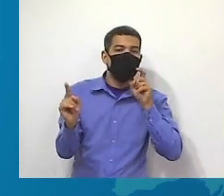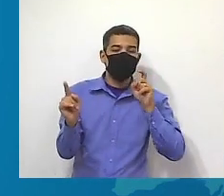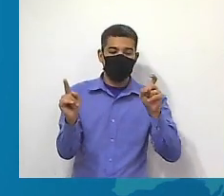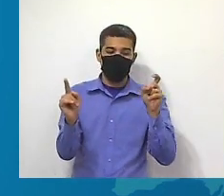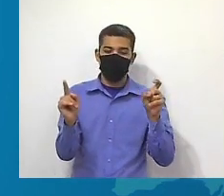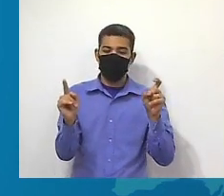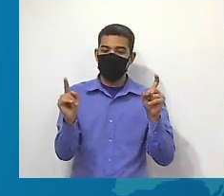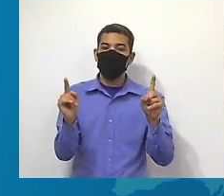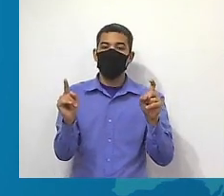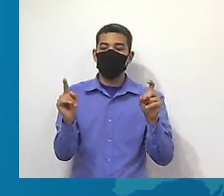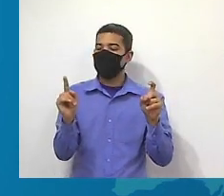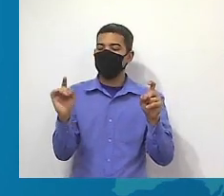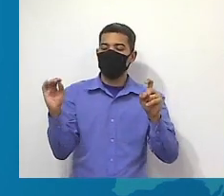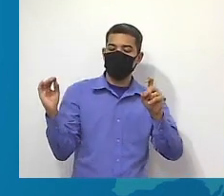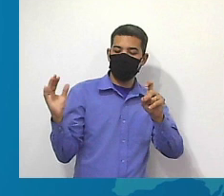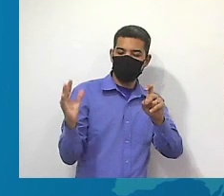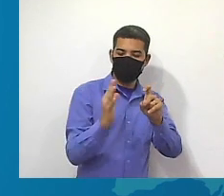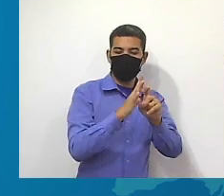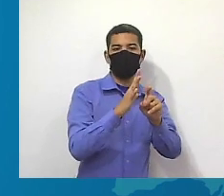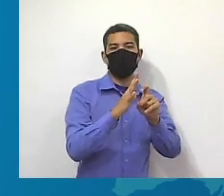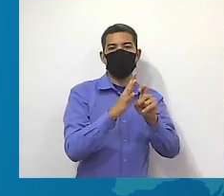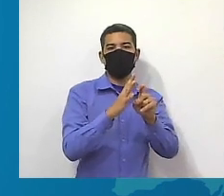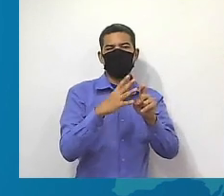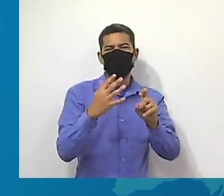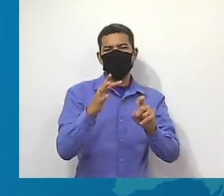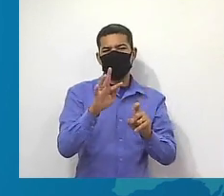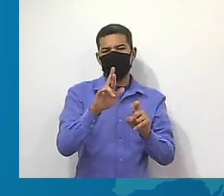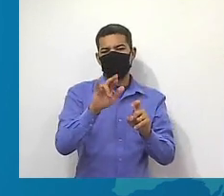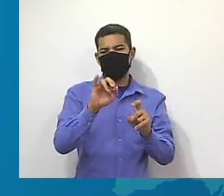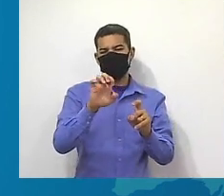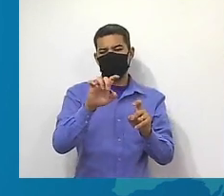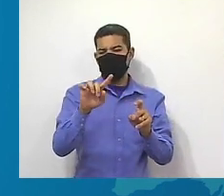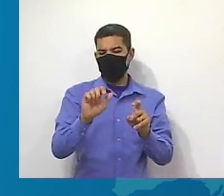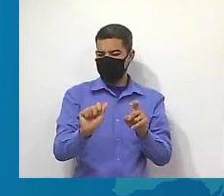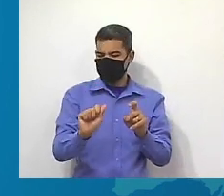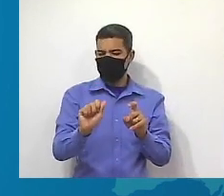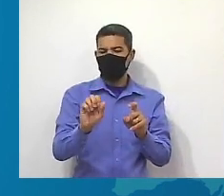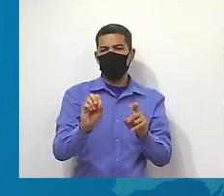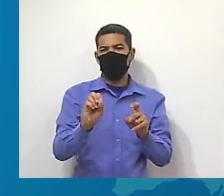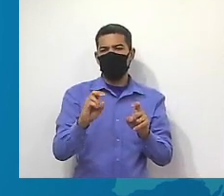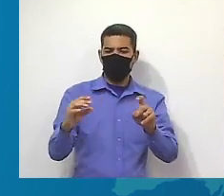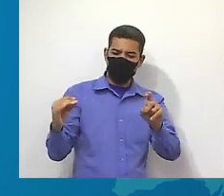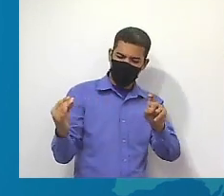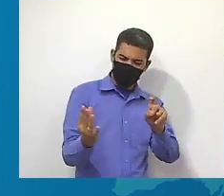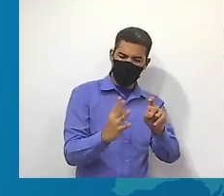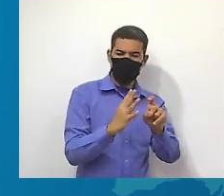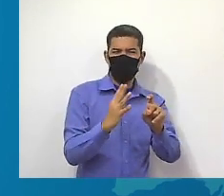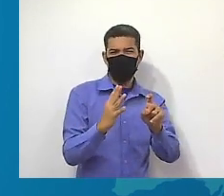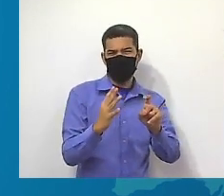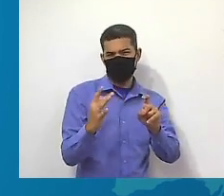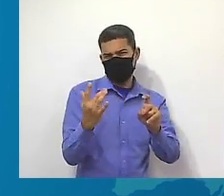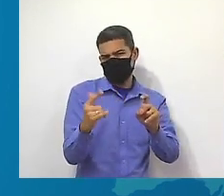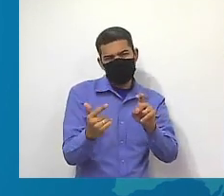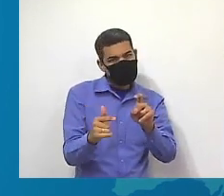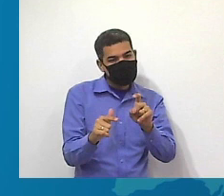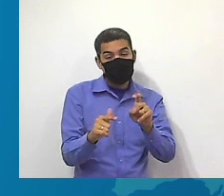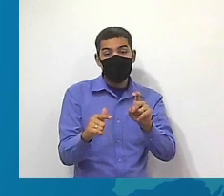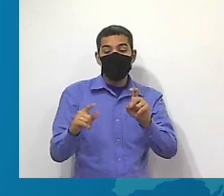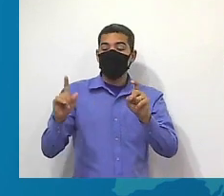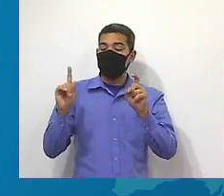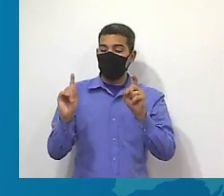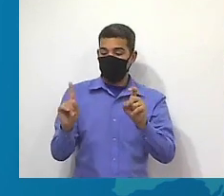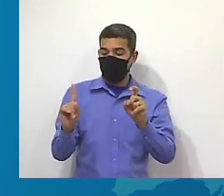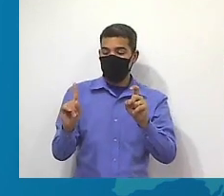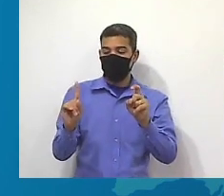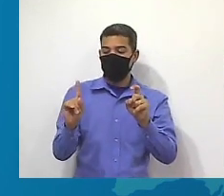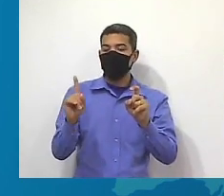que não existe frieza, né? Ou um corpo não transmite frieza para o outro. Um corpo ele vai ter